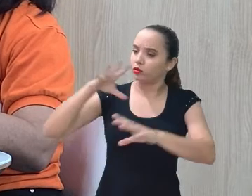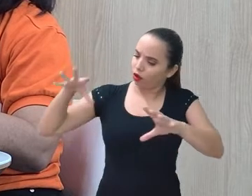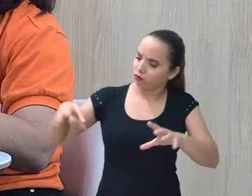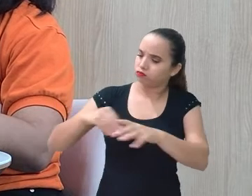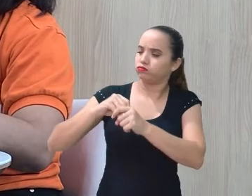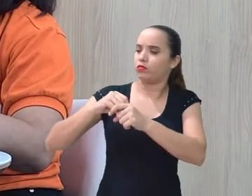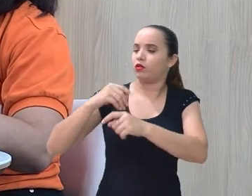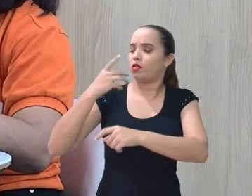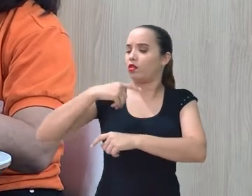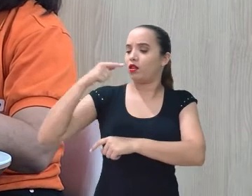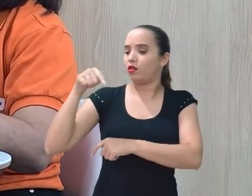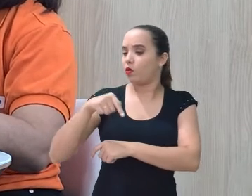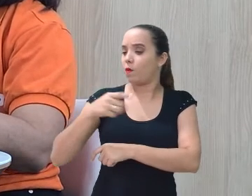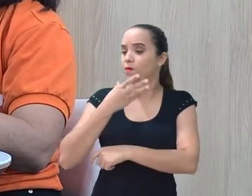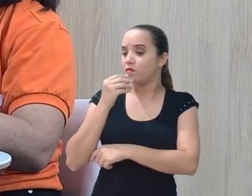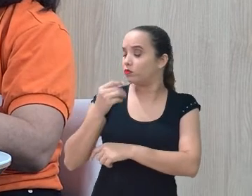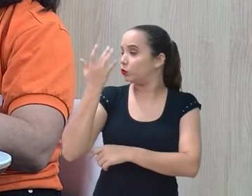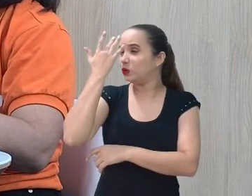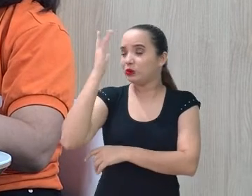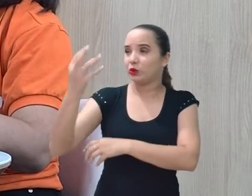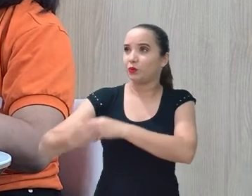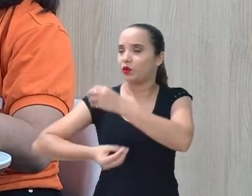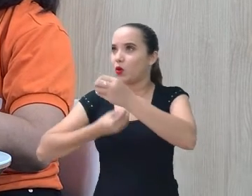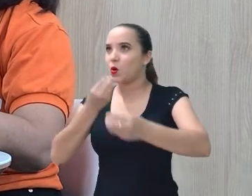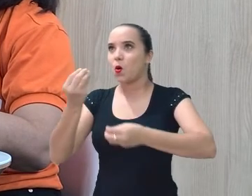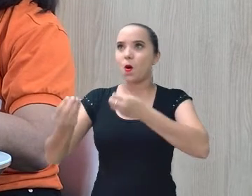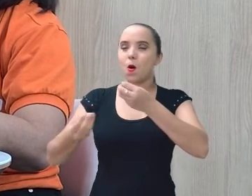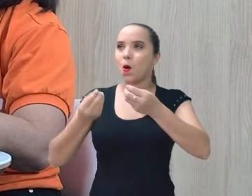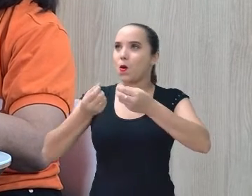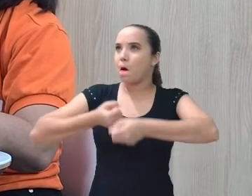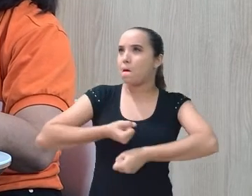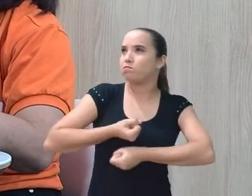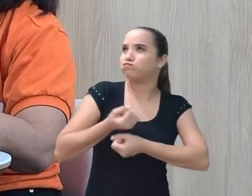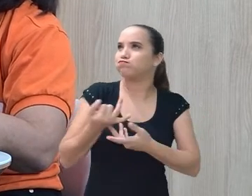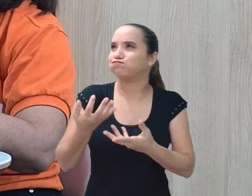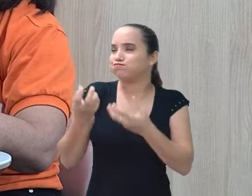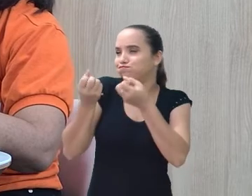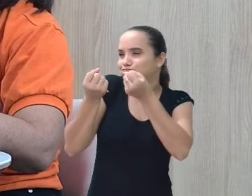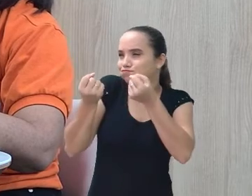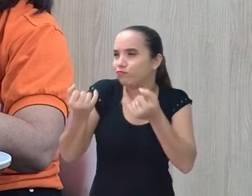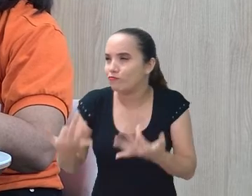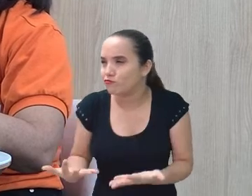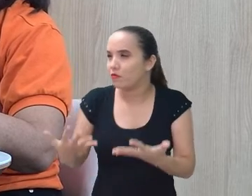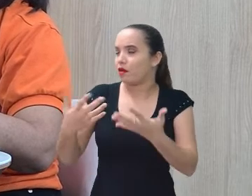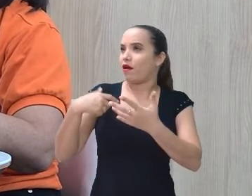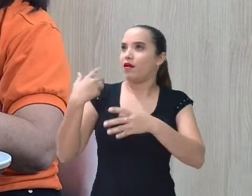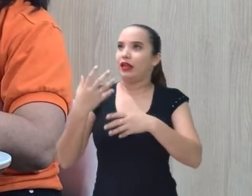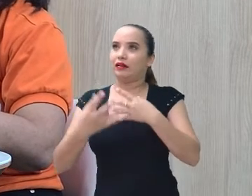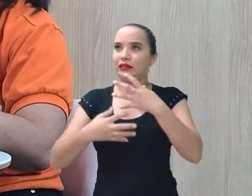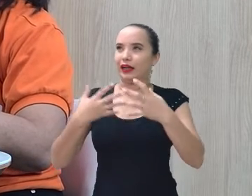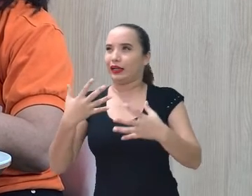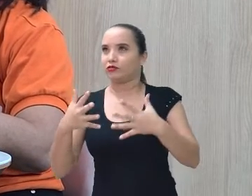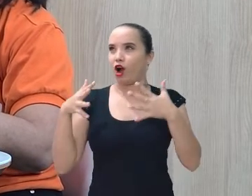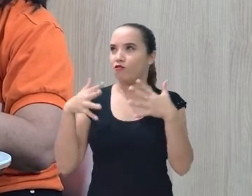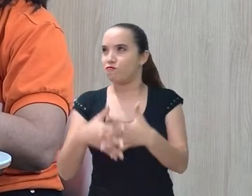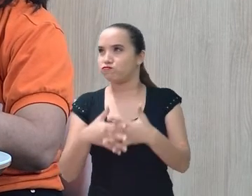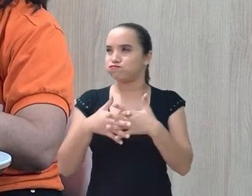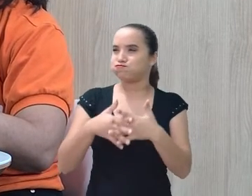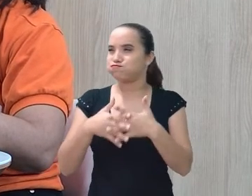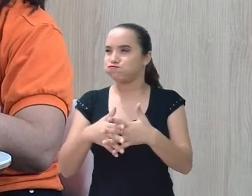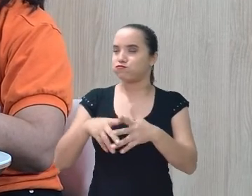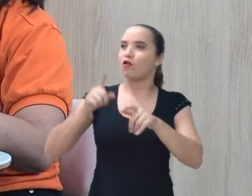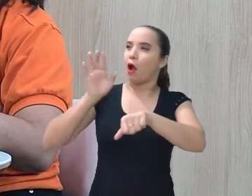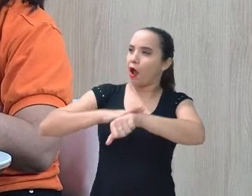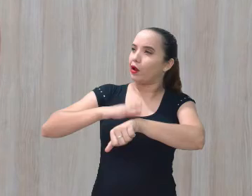como dizer, e aí ele se embanana, né? Se enrola Pois é. na hora de explicar como é que ele se sentia por ela.